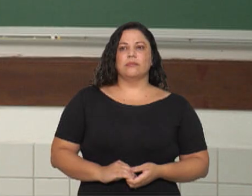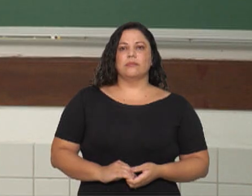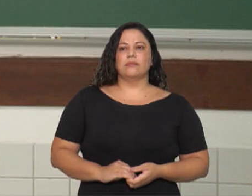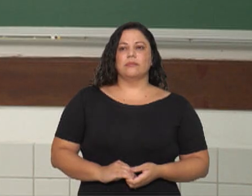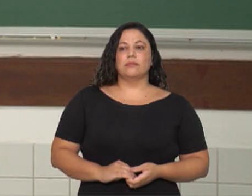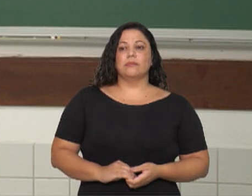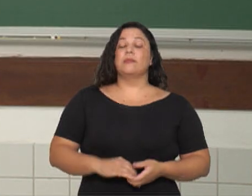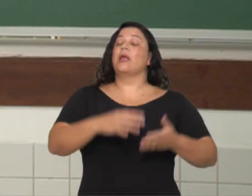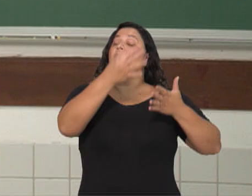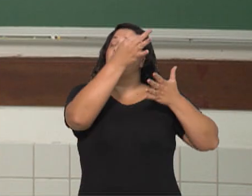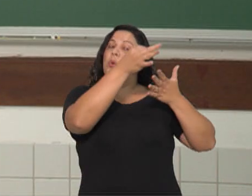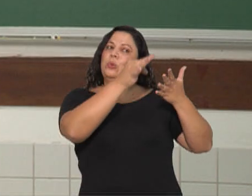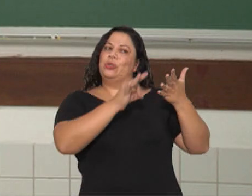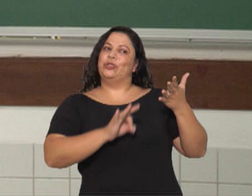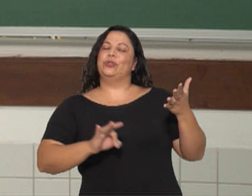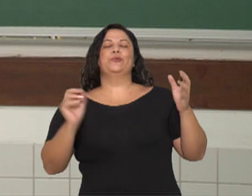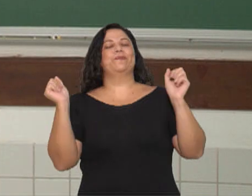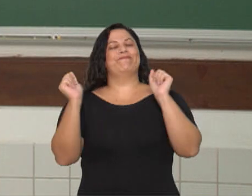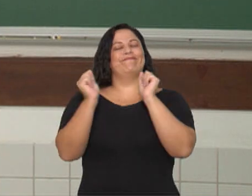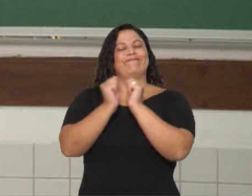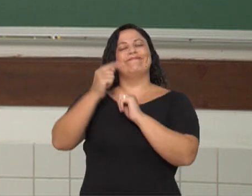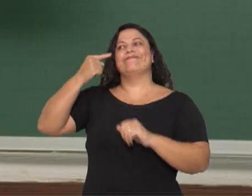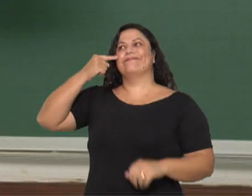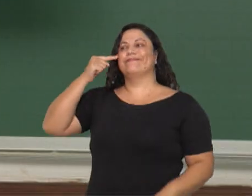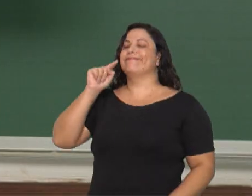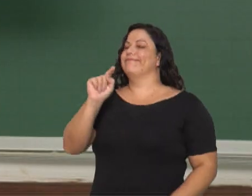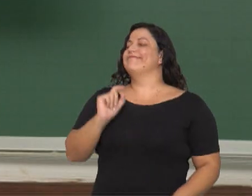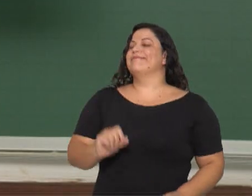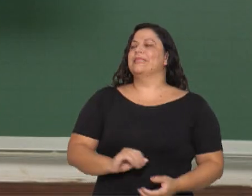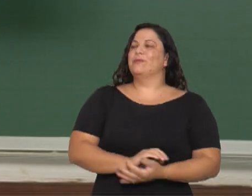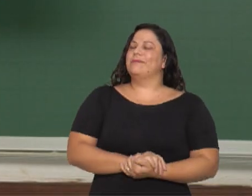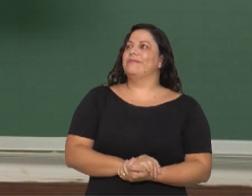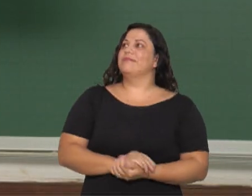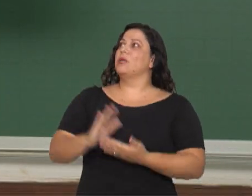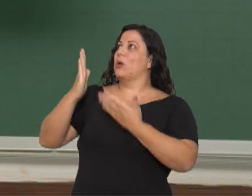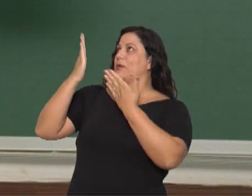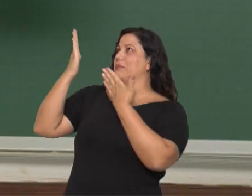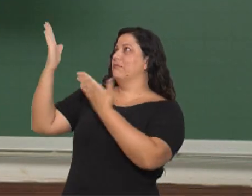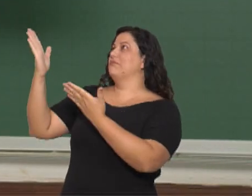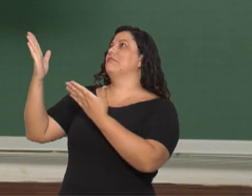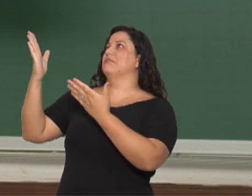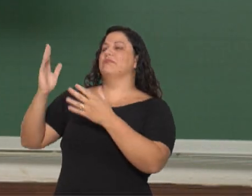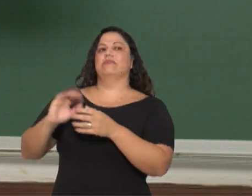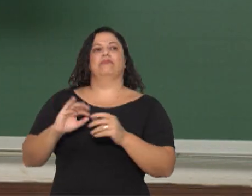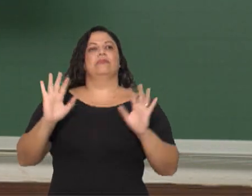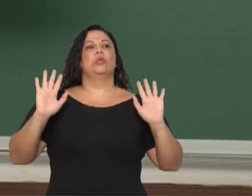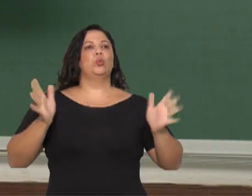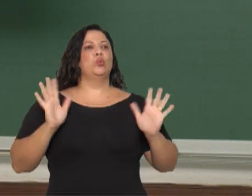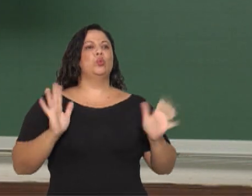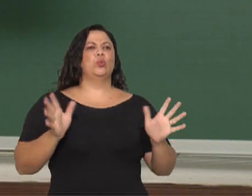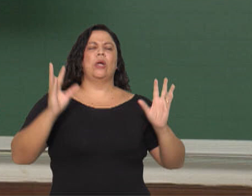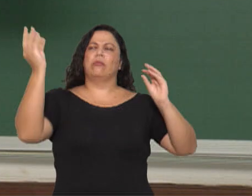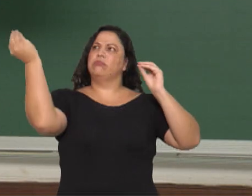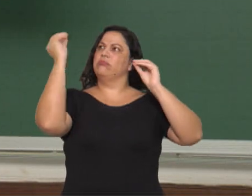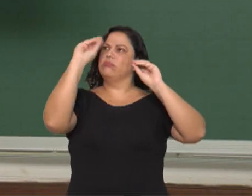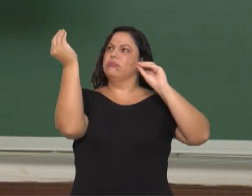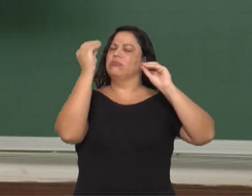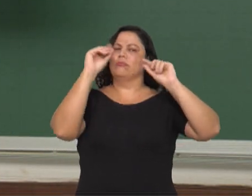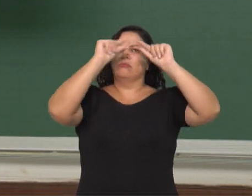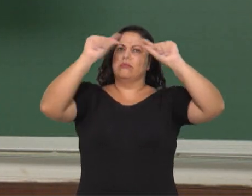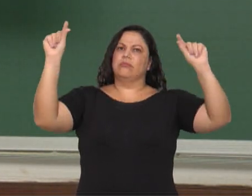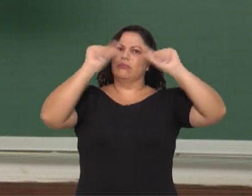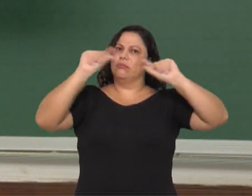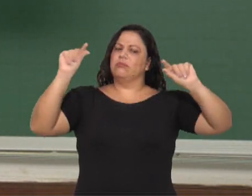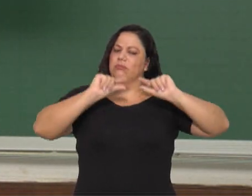Corrigimos juntos? Então, vamos já fazendo a nossa correção, análise, já com o emprego das palavras.